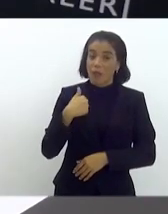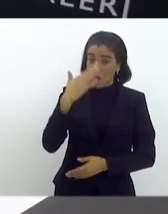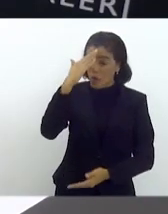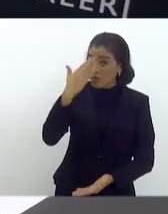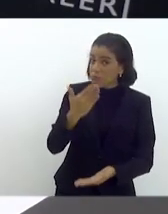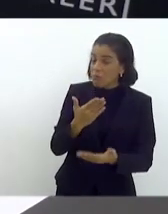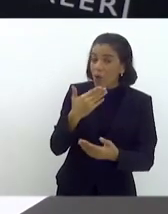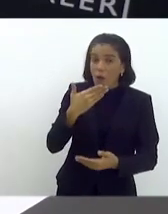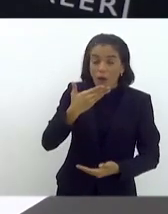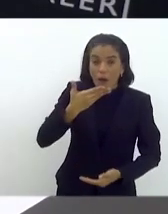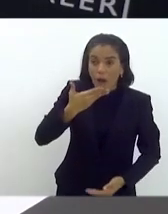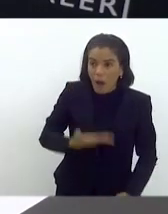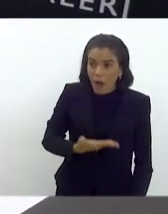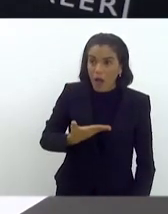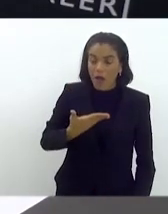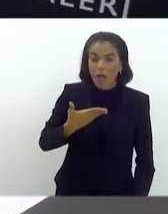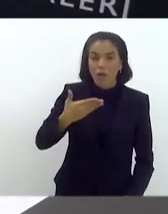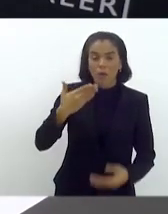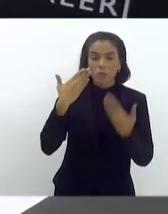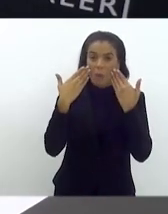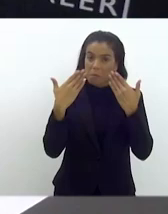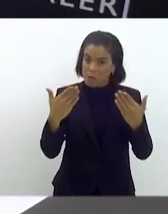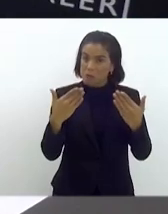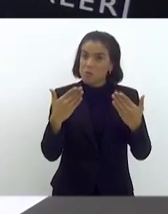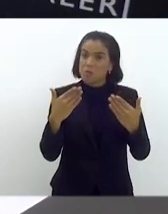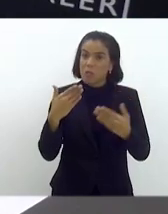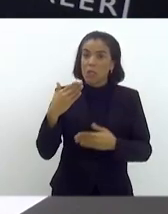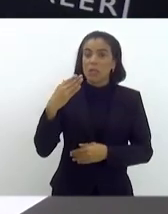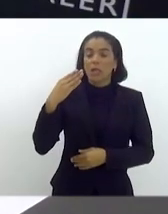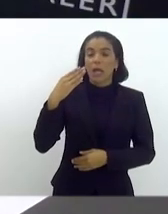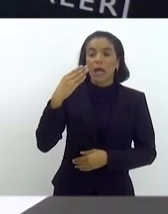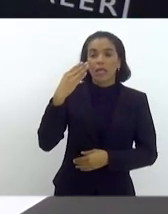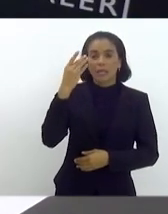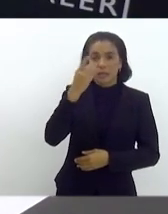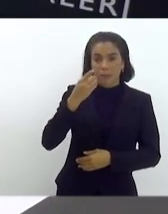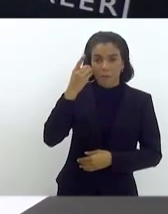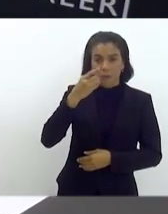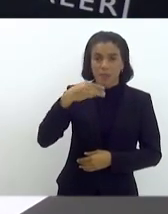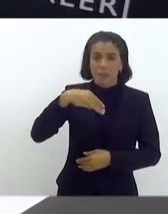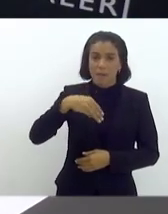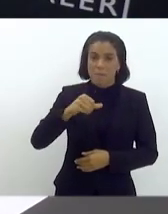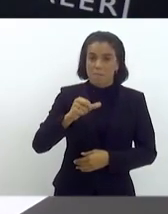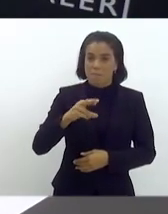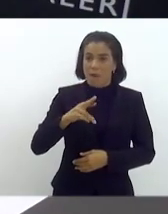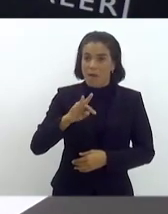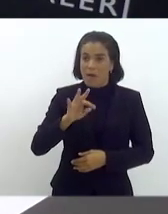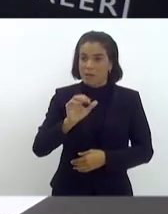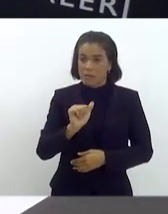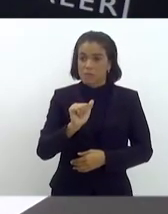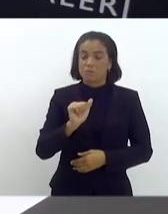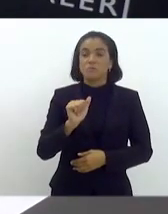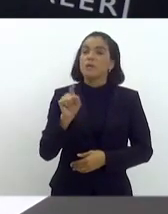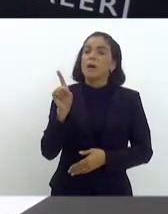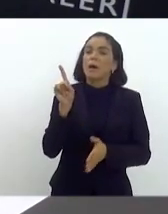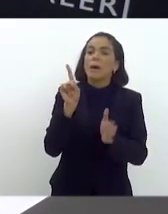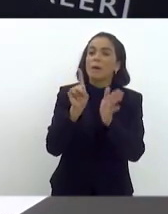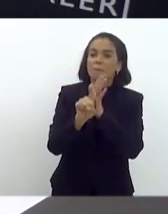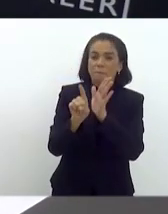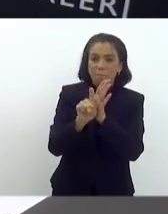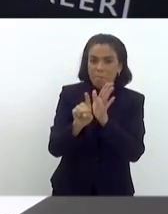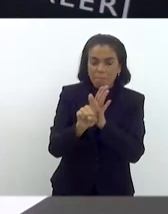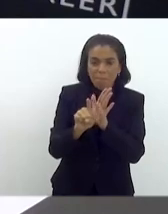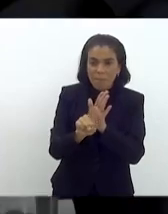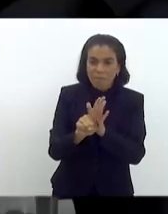impressionada com a sua apresentação deputada Marta Rocha e já pediu todas as sua exposição